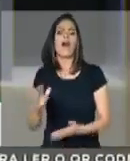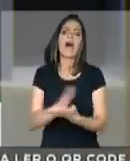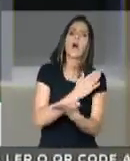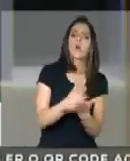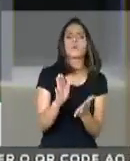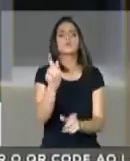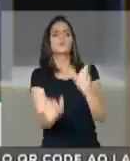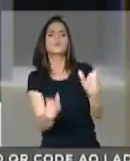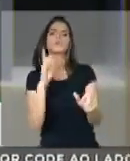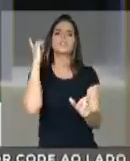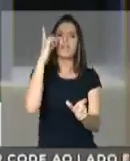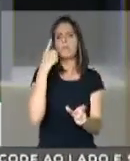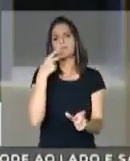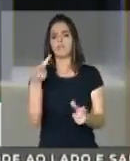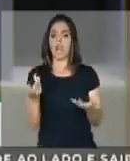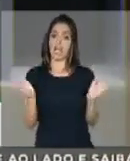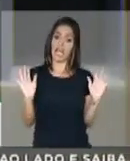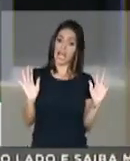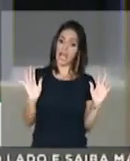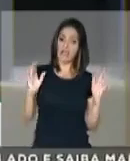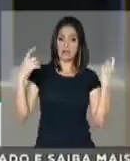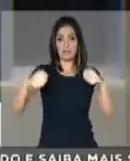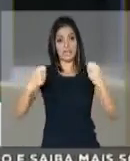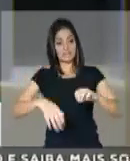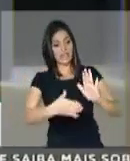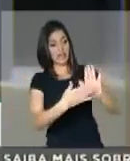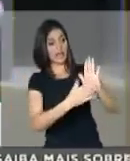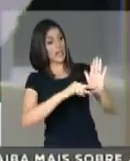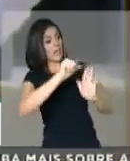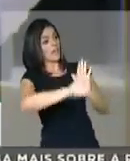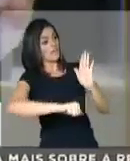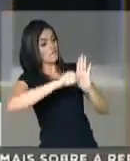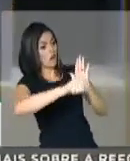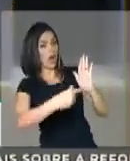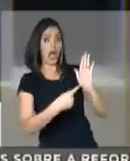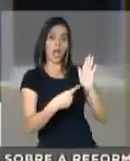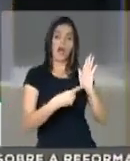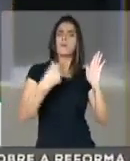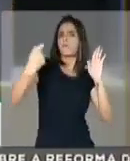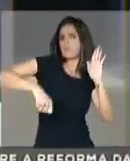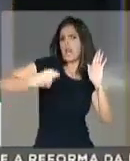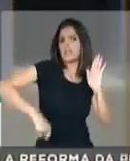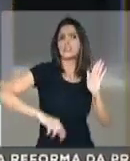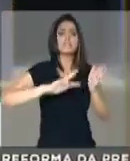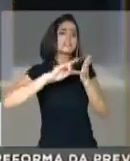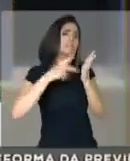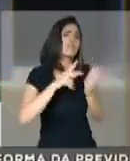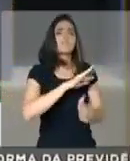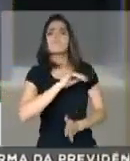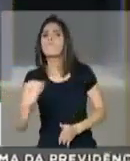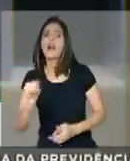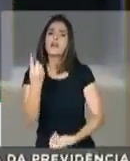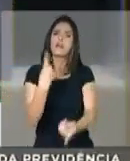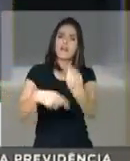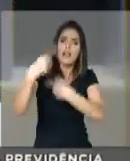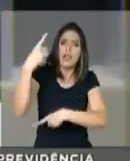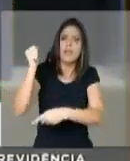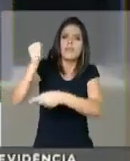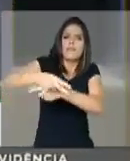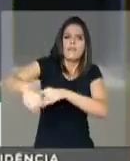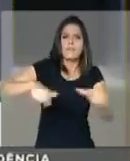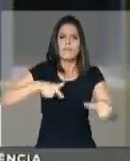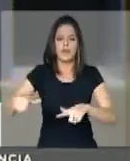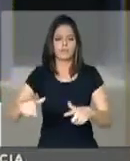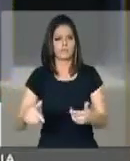outros dizerem que é necessário essa reforma, porque a reforma significará crescimento de